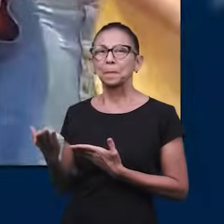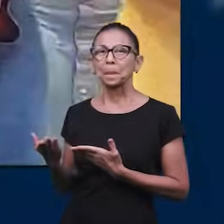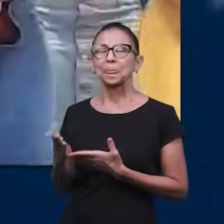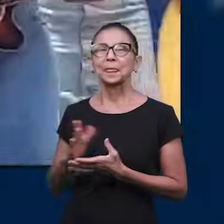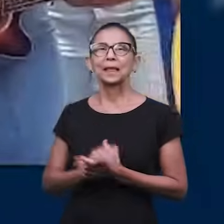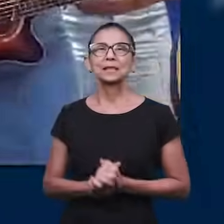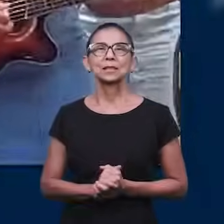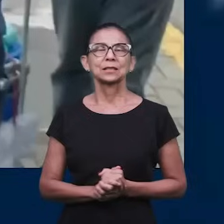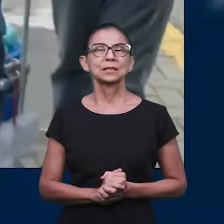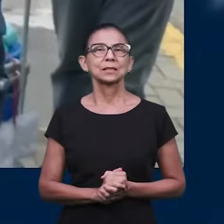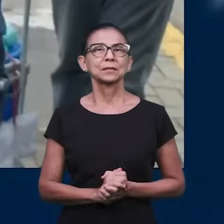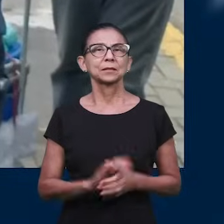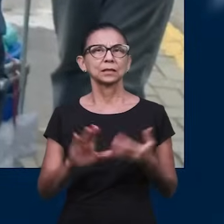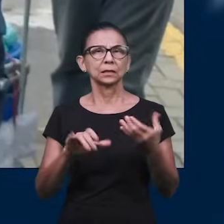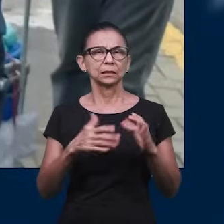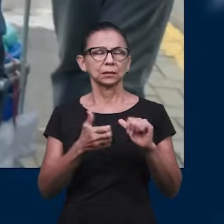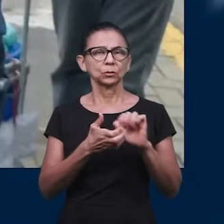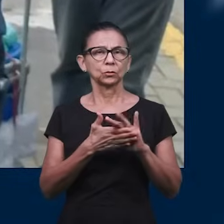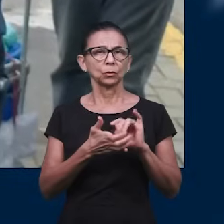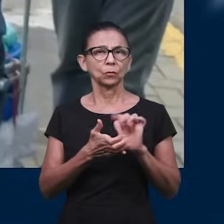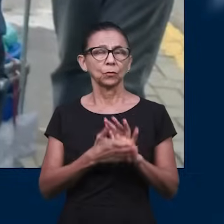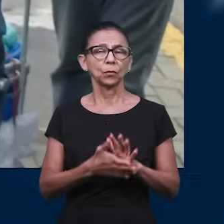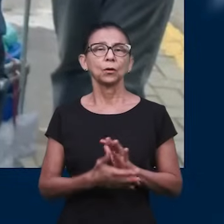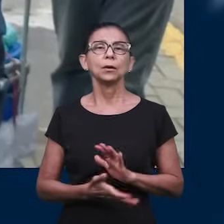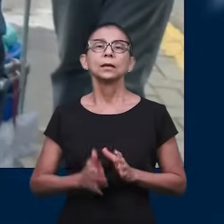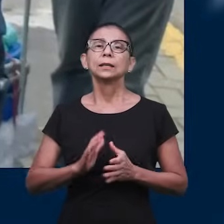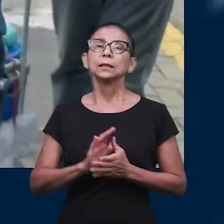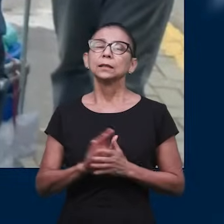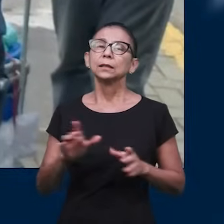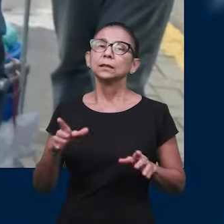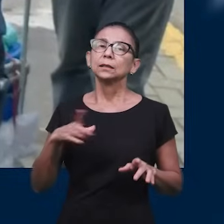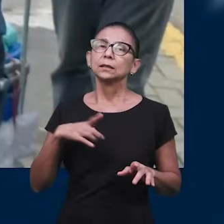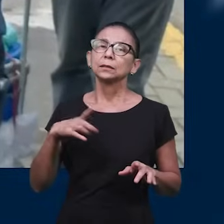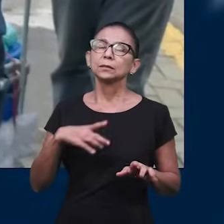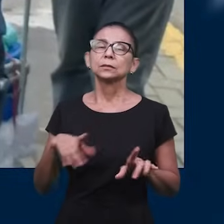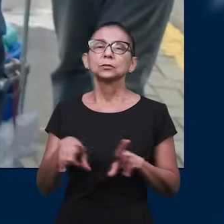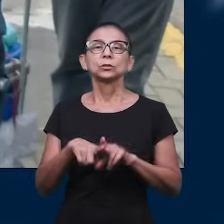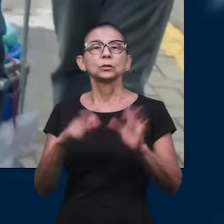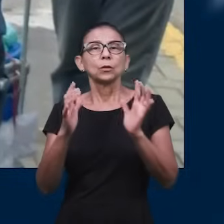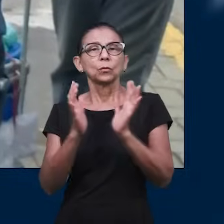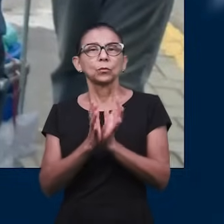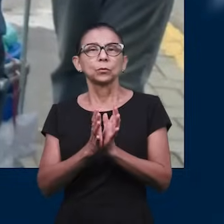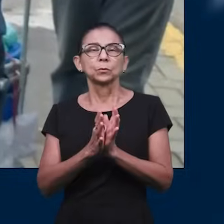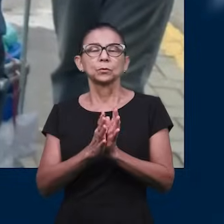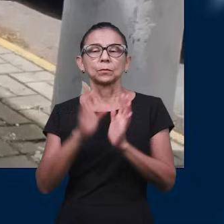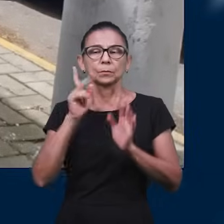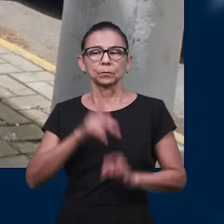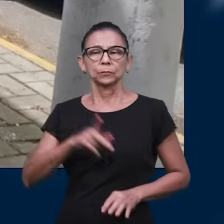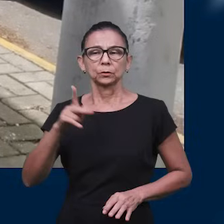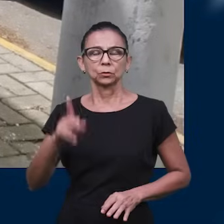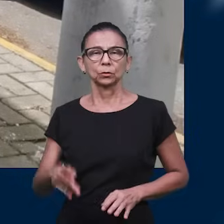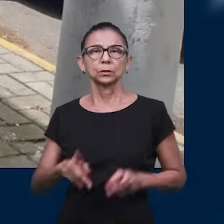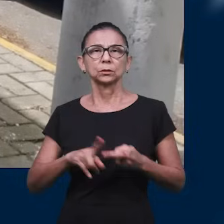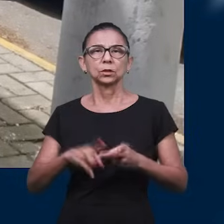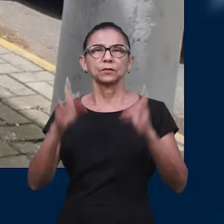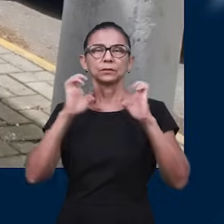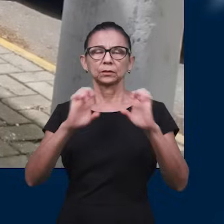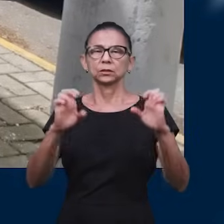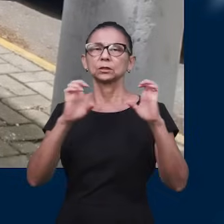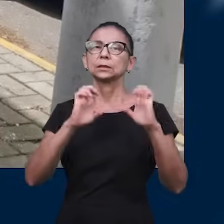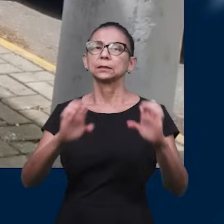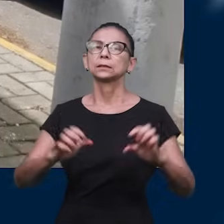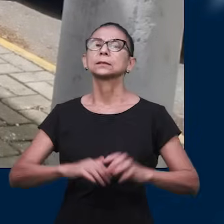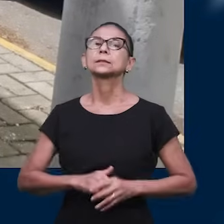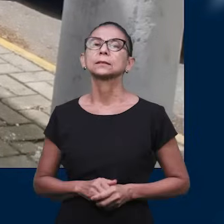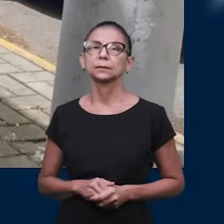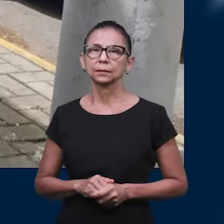irmãos evangelistas, das professoras, dos pregadores, que levavam uma palavra de esperança à população